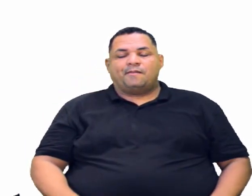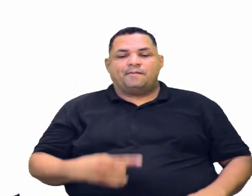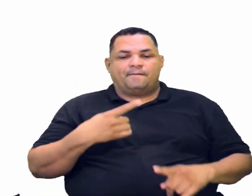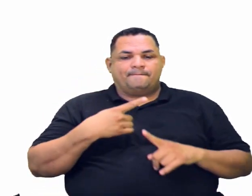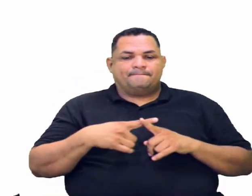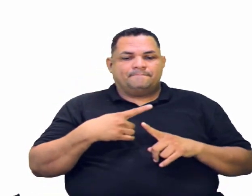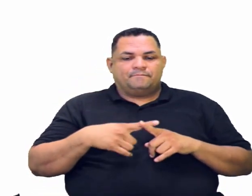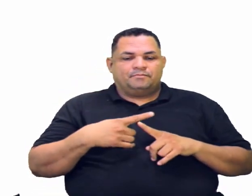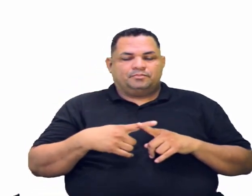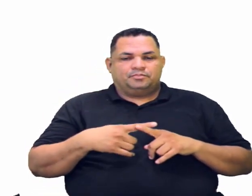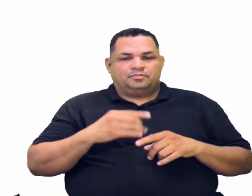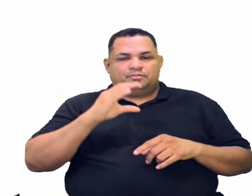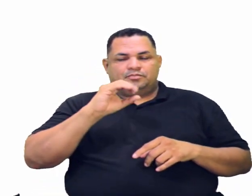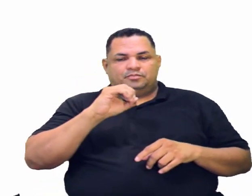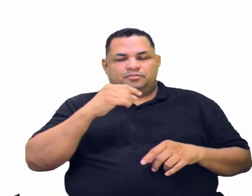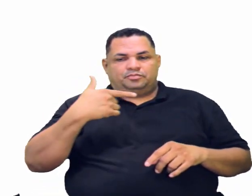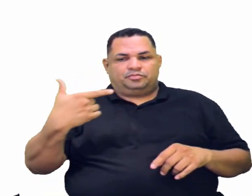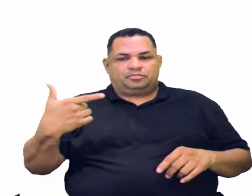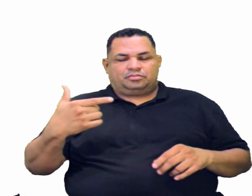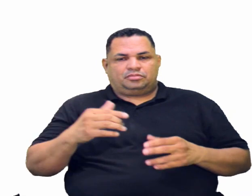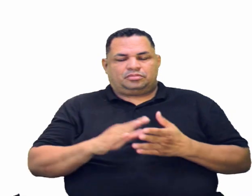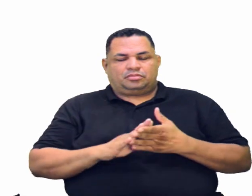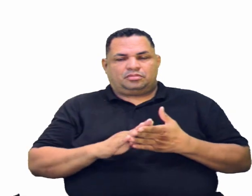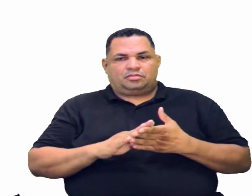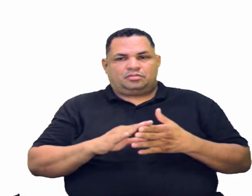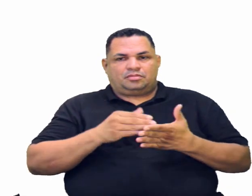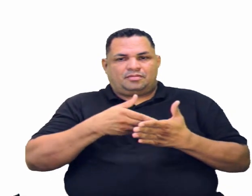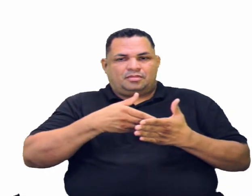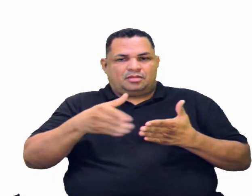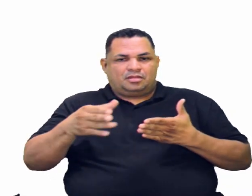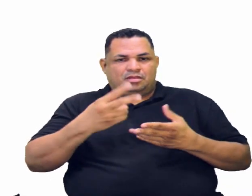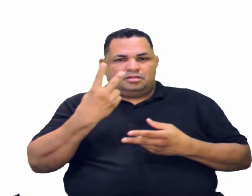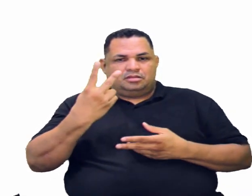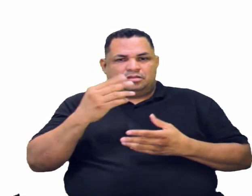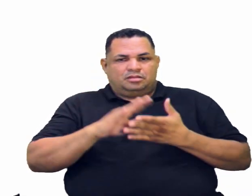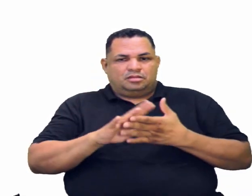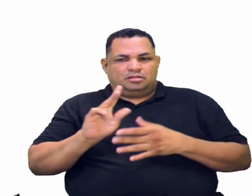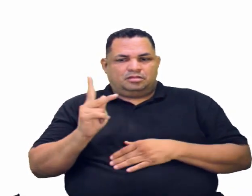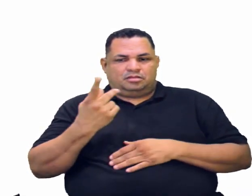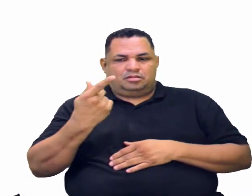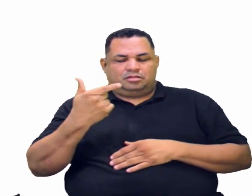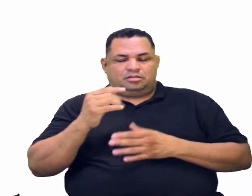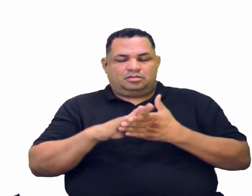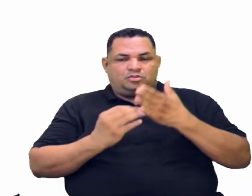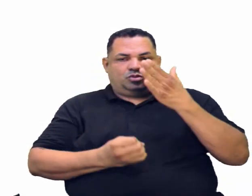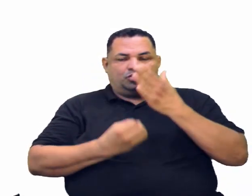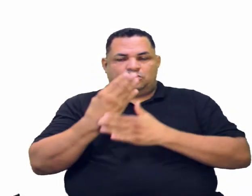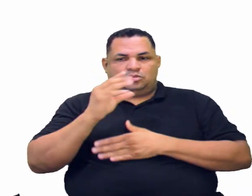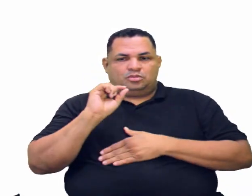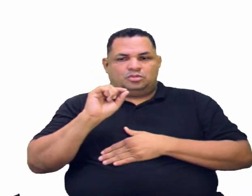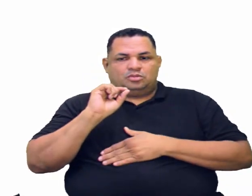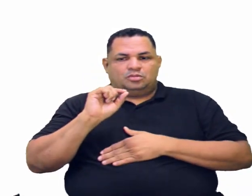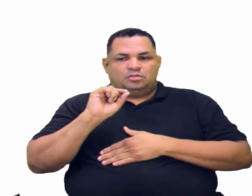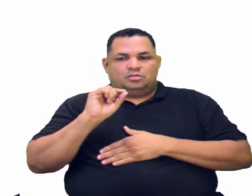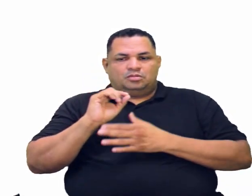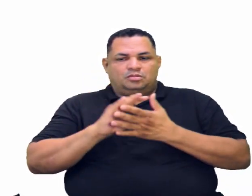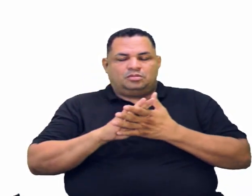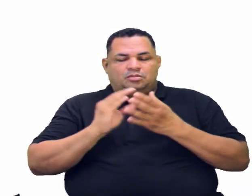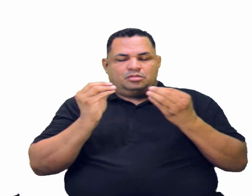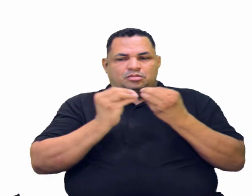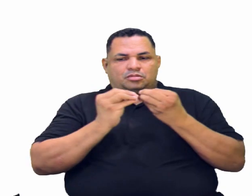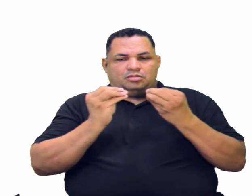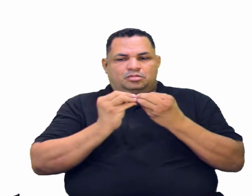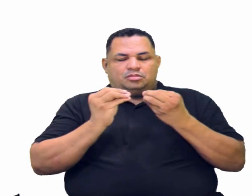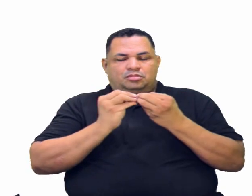quê? Porque esse oxigênio aqui, ele vai retirar esses dois hidrogênios. Formando quem? Formando uma